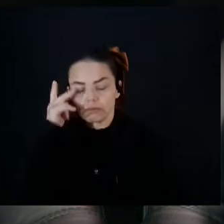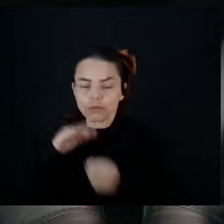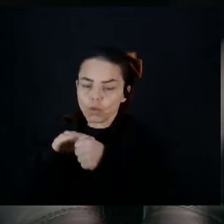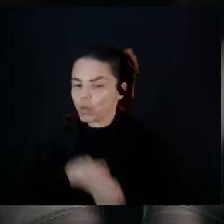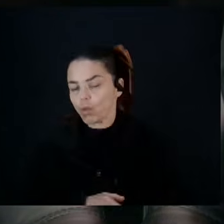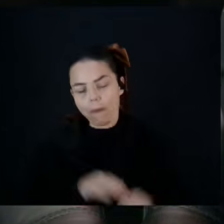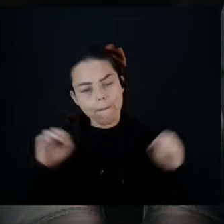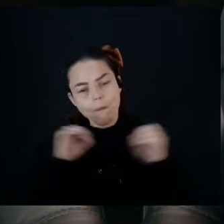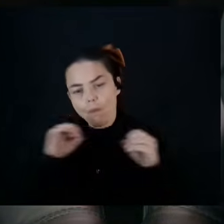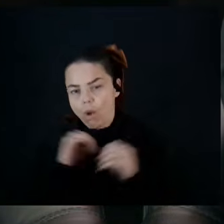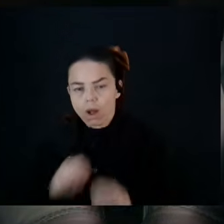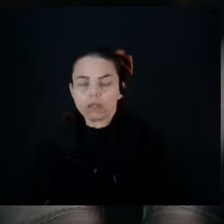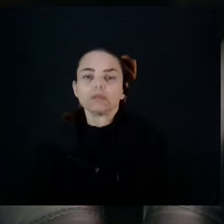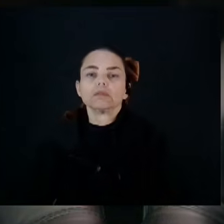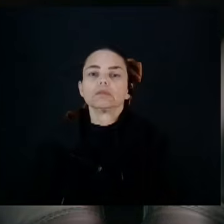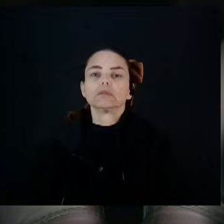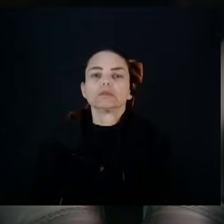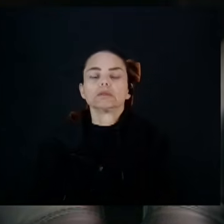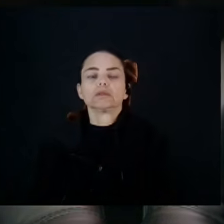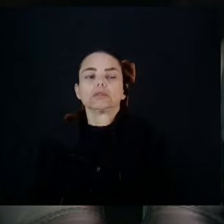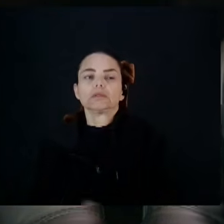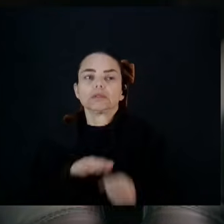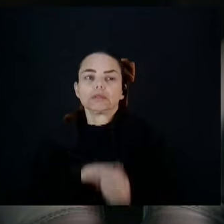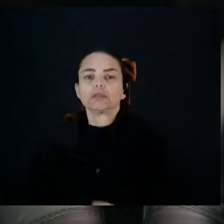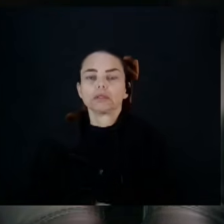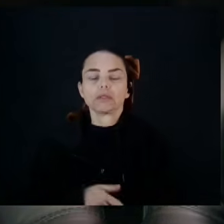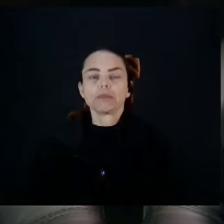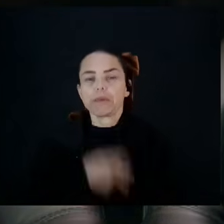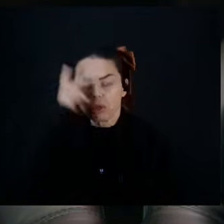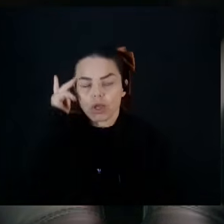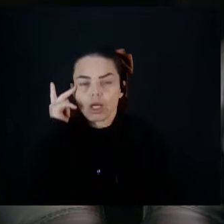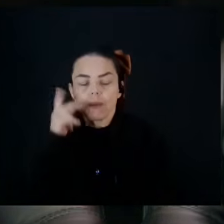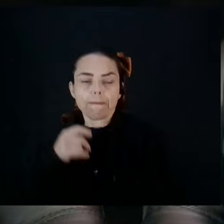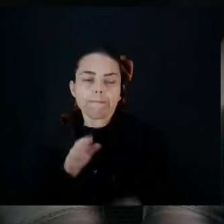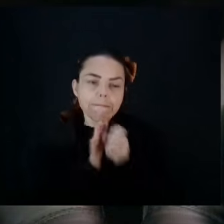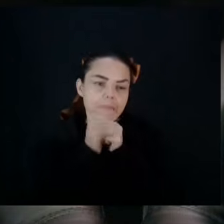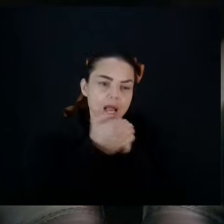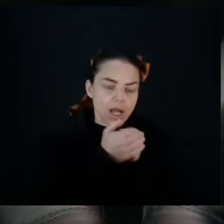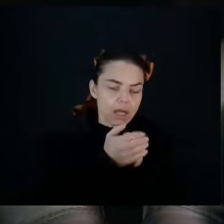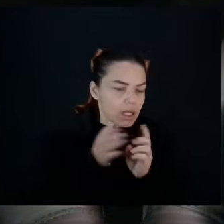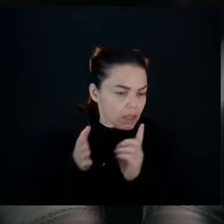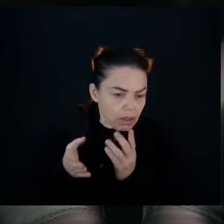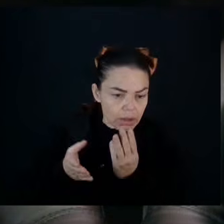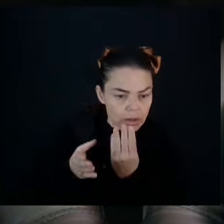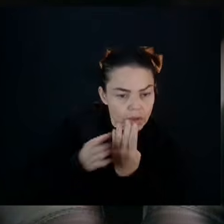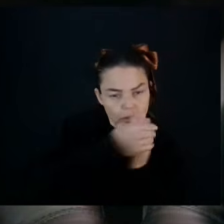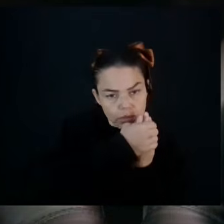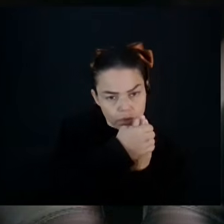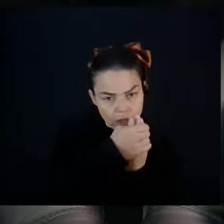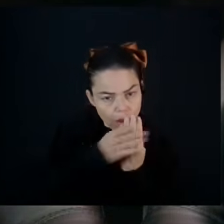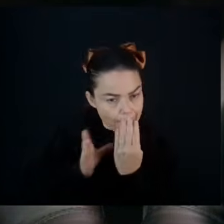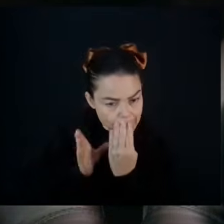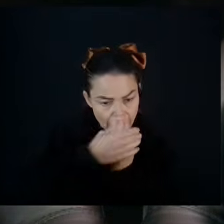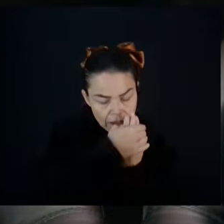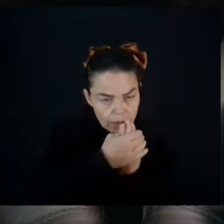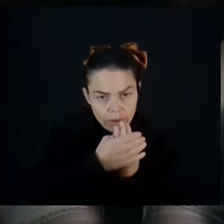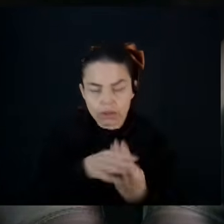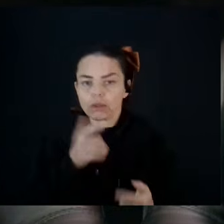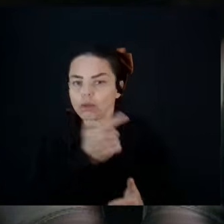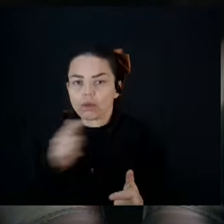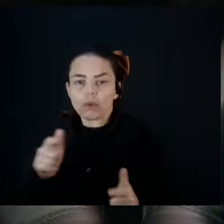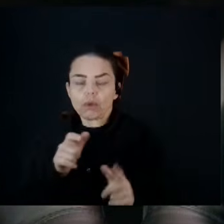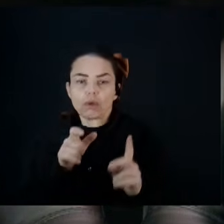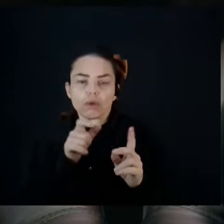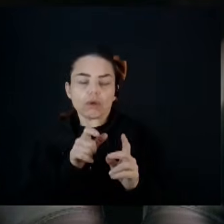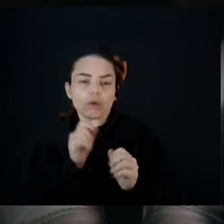né? de expor, nada. E não é para mim, não é porque eu não tive lugar naquela fala também